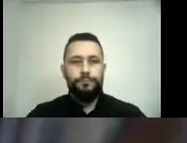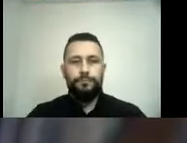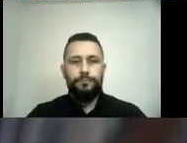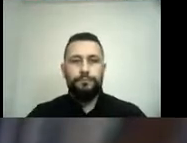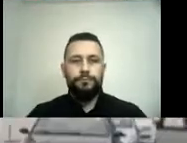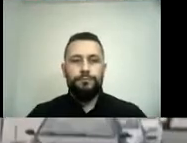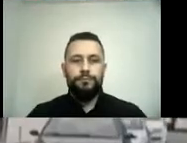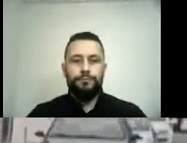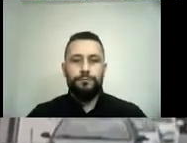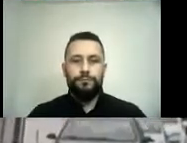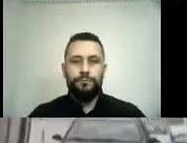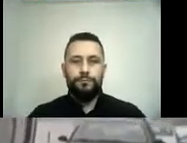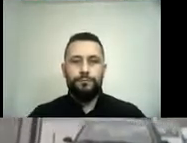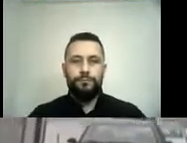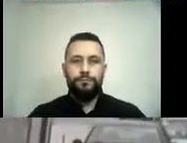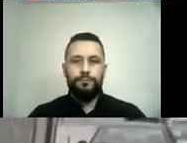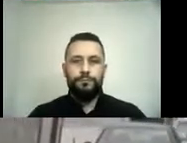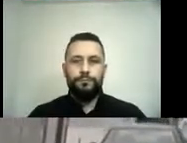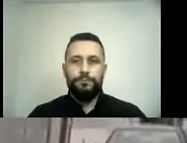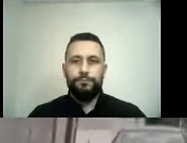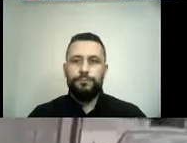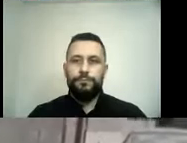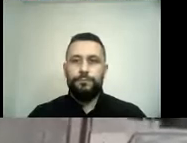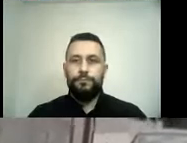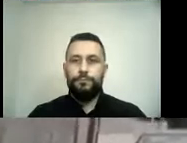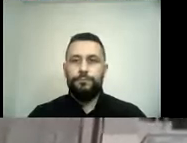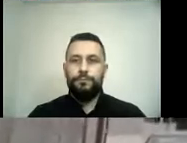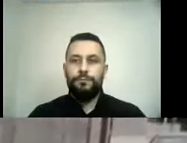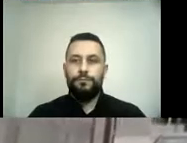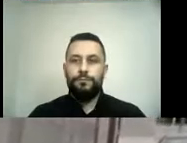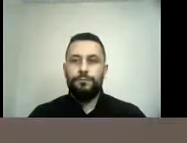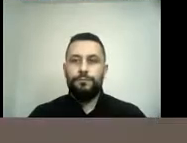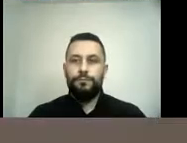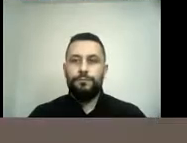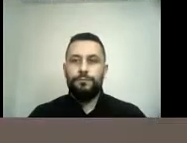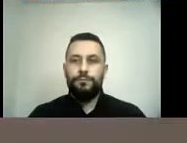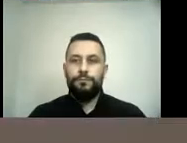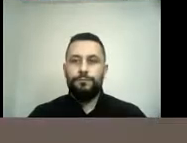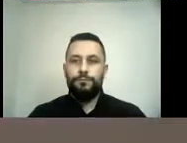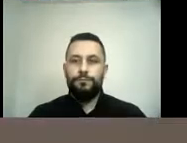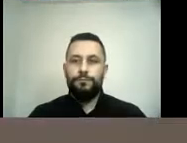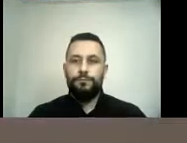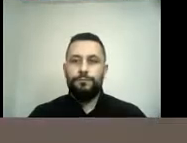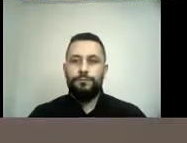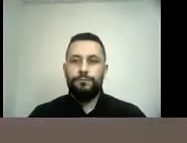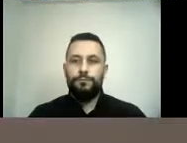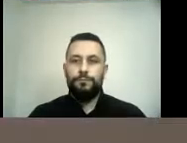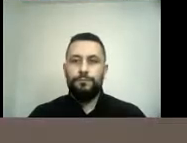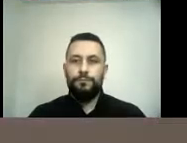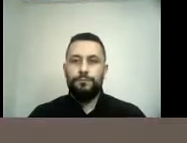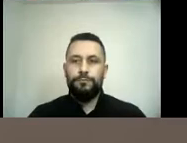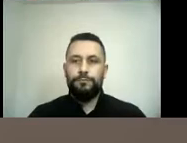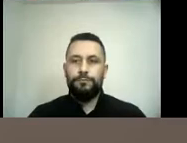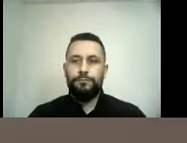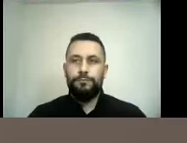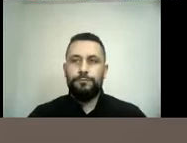ter um respaldo. Eu fui ameaçada ali fora. Então esse foi um dos momentos mais difíceis, porque aquilo veio na mente, será que eu dou